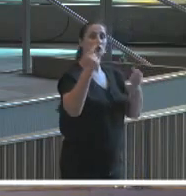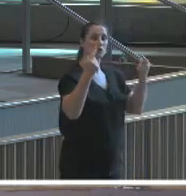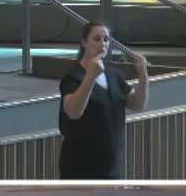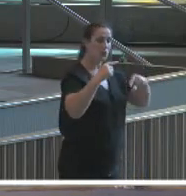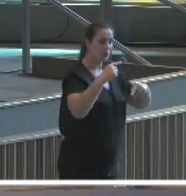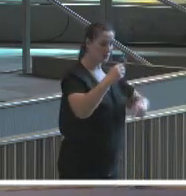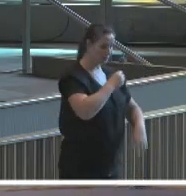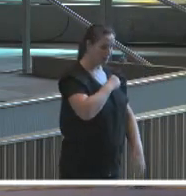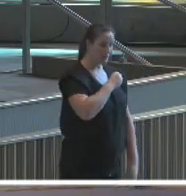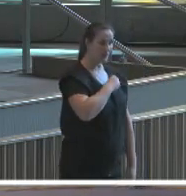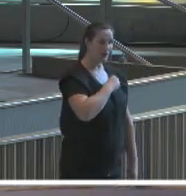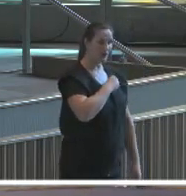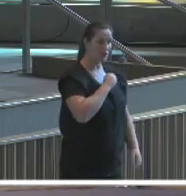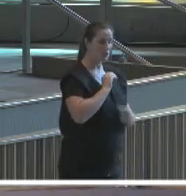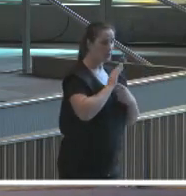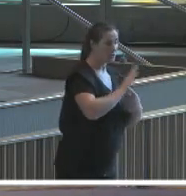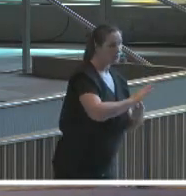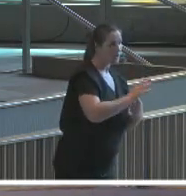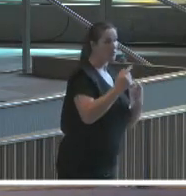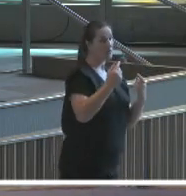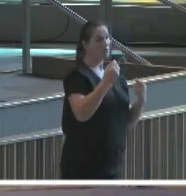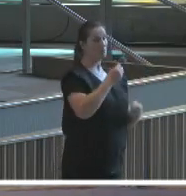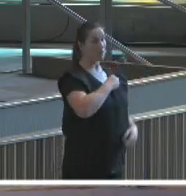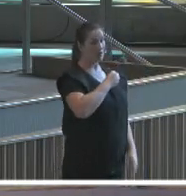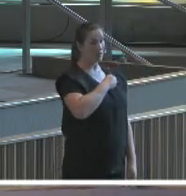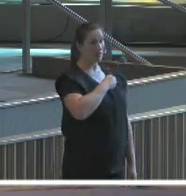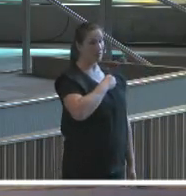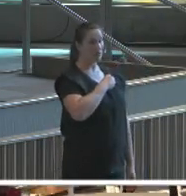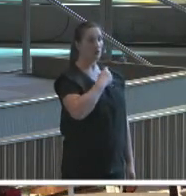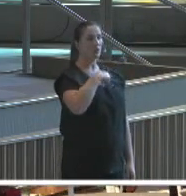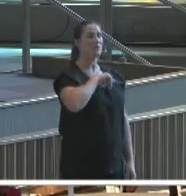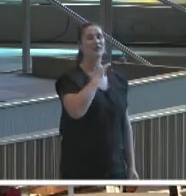tem desculpas para os nossos pecados.